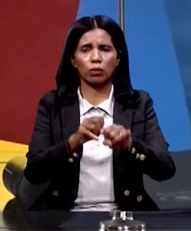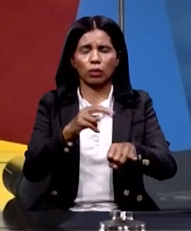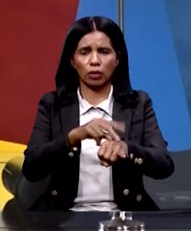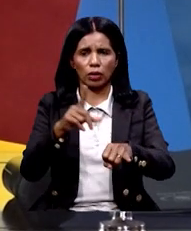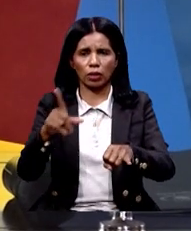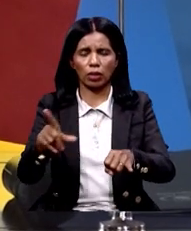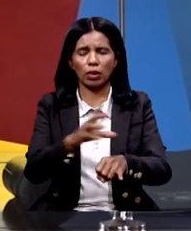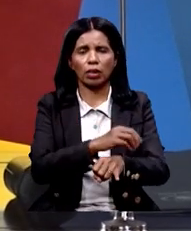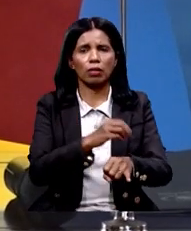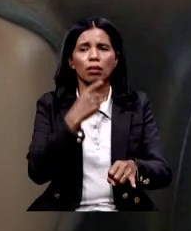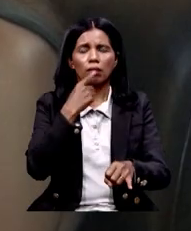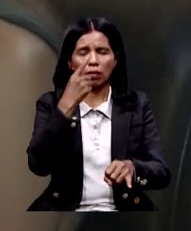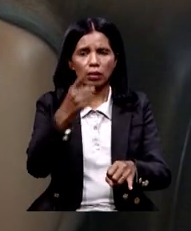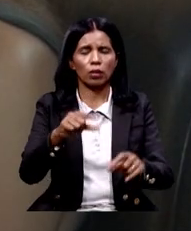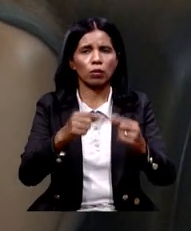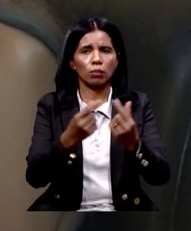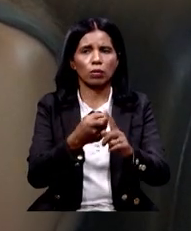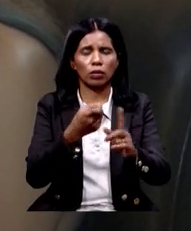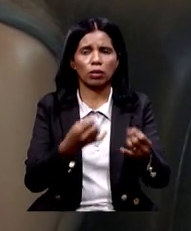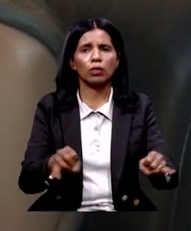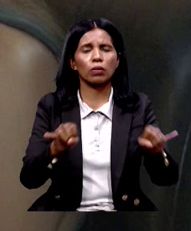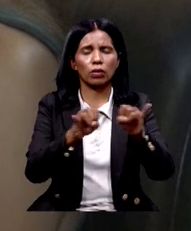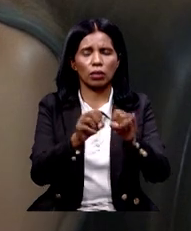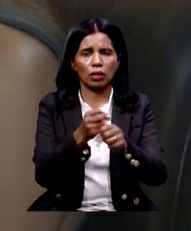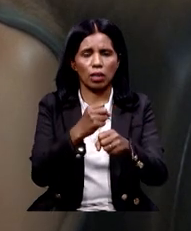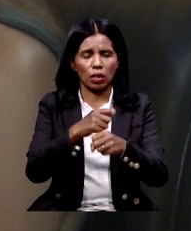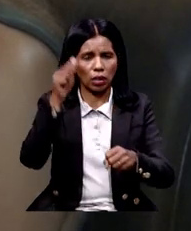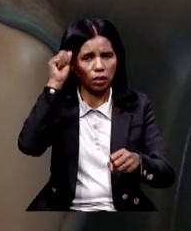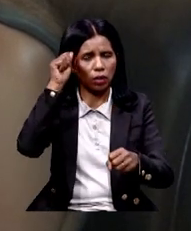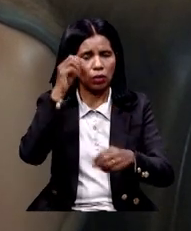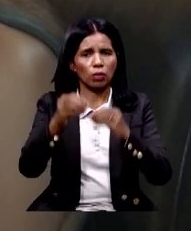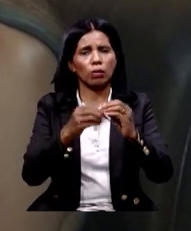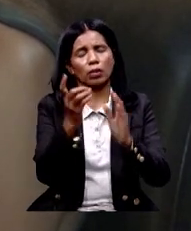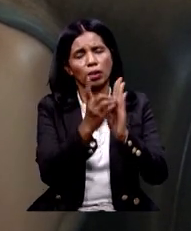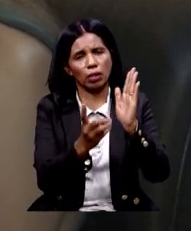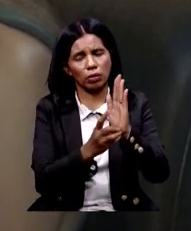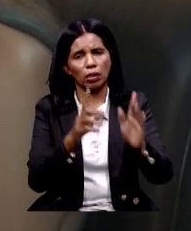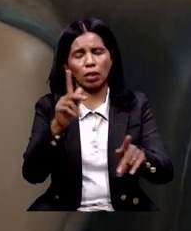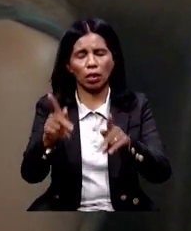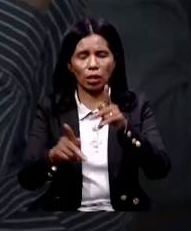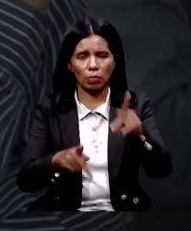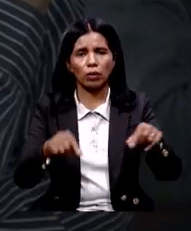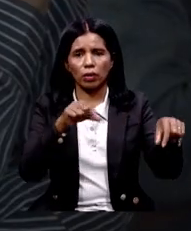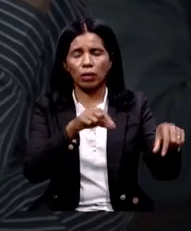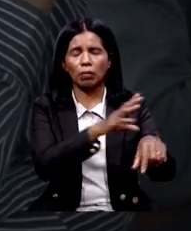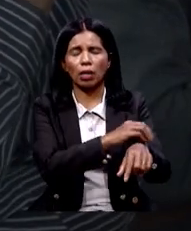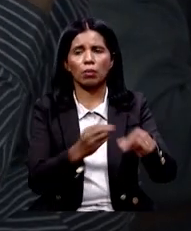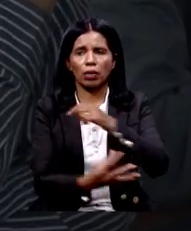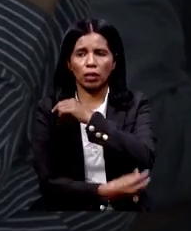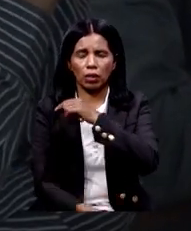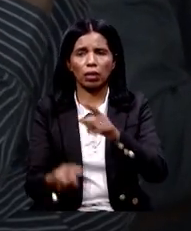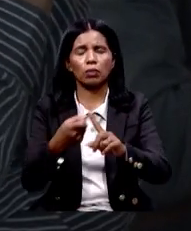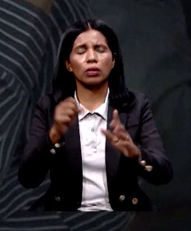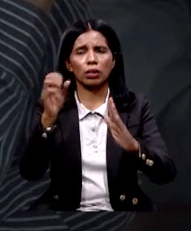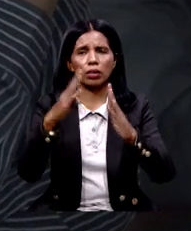Estatística Timor-Leste informa, equipa Husi Instituto Ne se halo análise com a dados em uma condição vulnerável, Husi censos uma cain